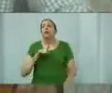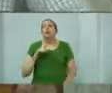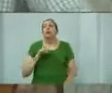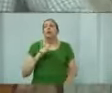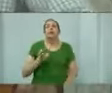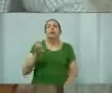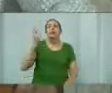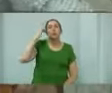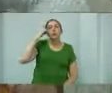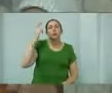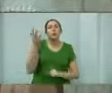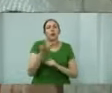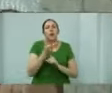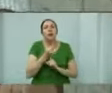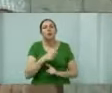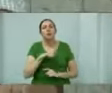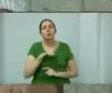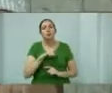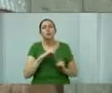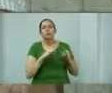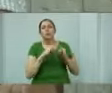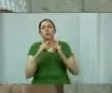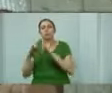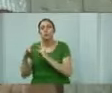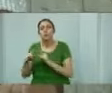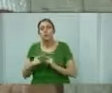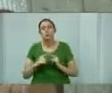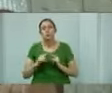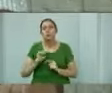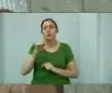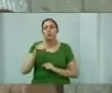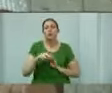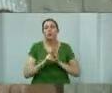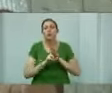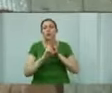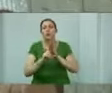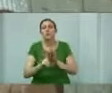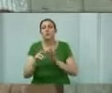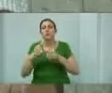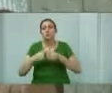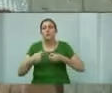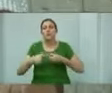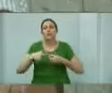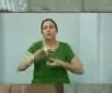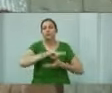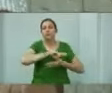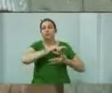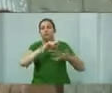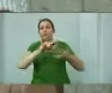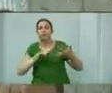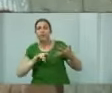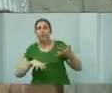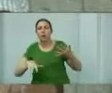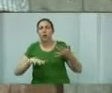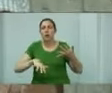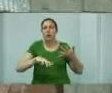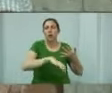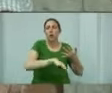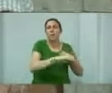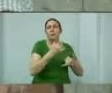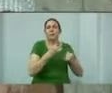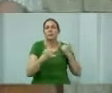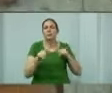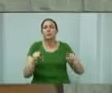a cultura, as artes. Nós temos entidades aqui que representam a nossa cidade em diversas áreas. No caso da